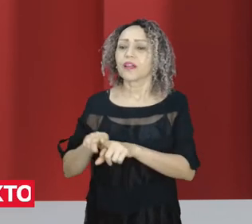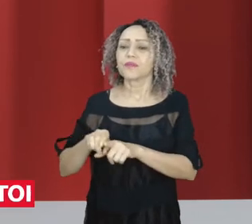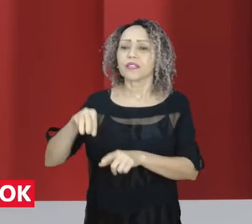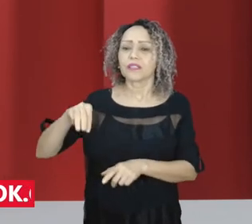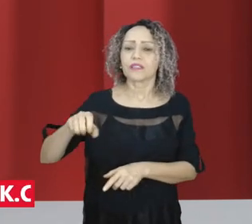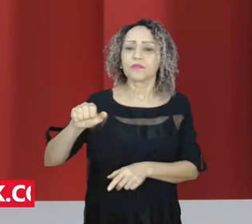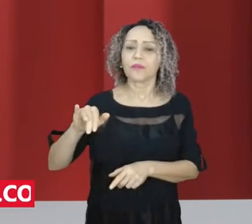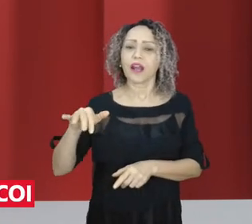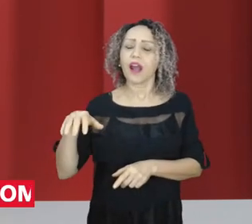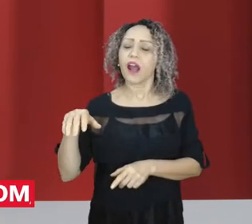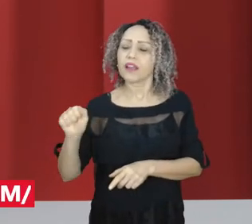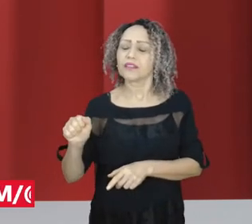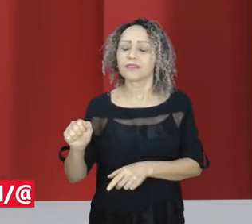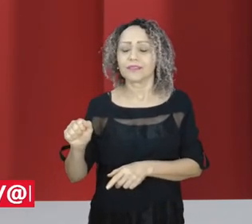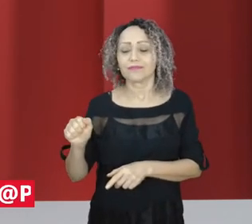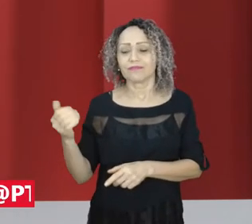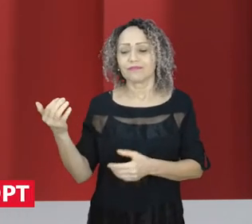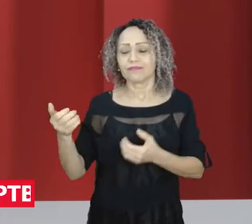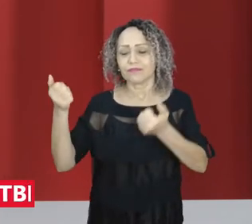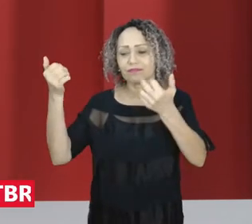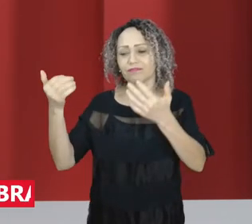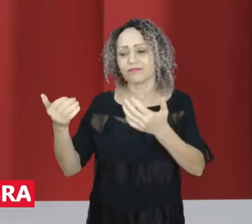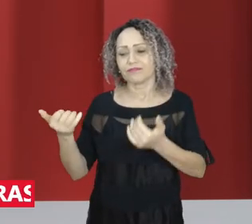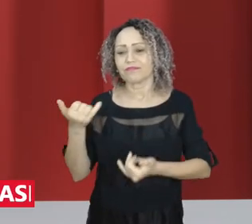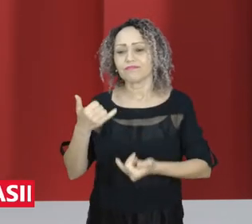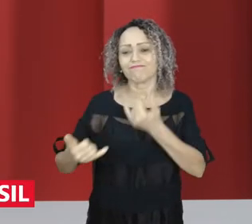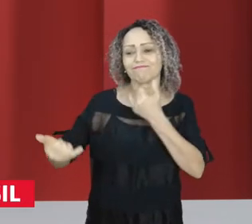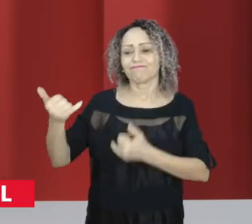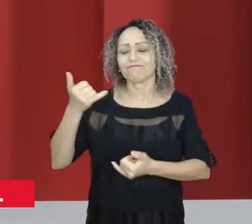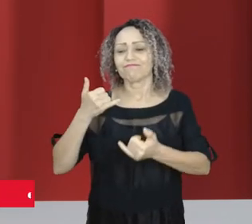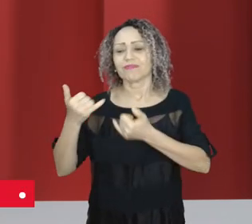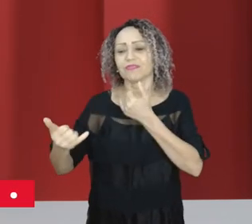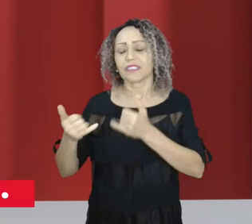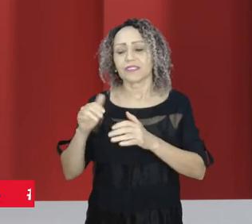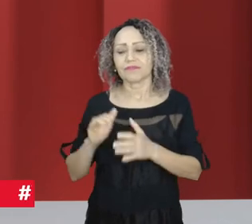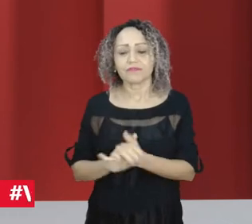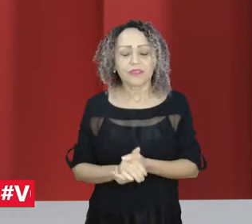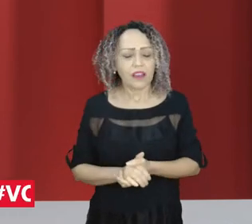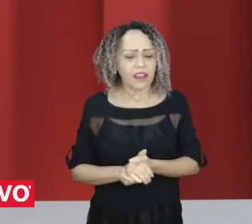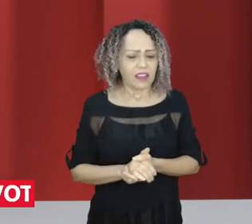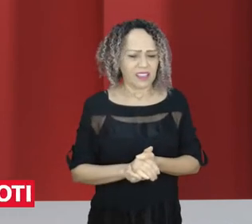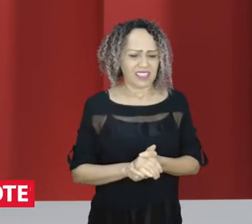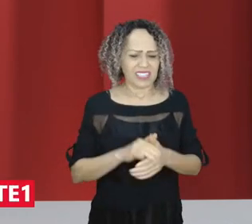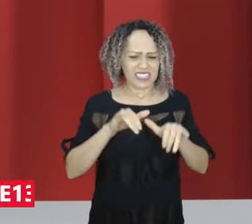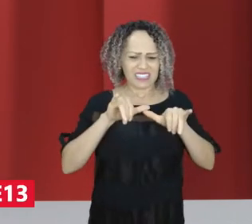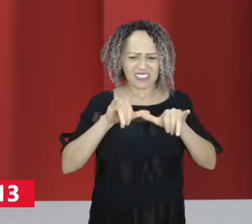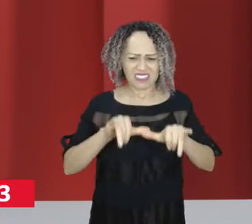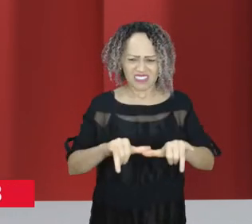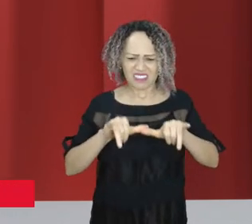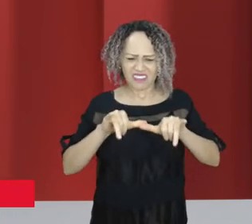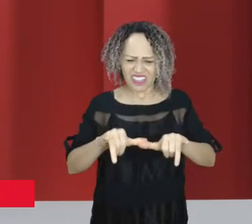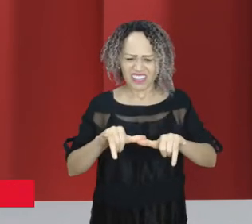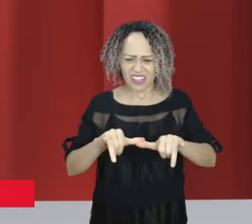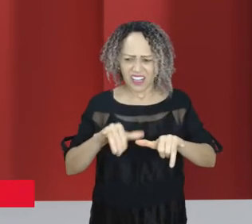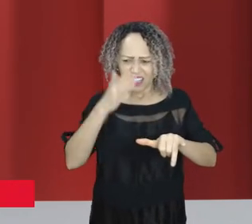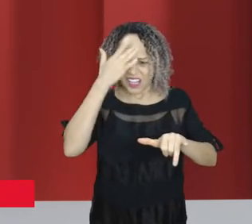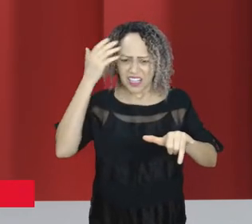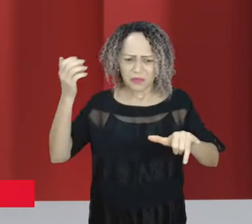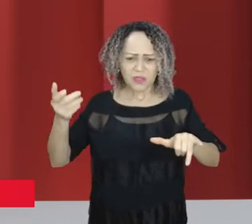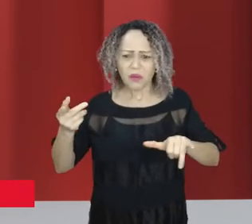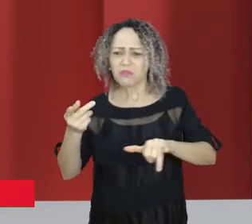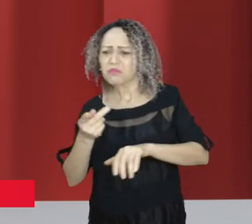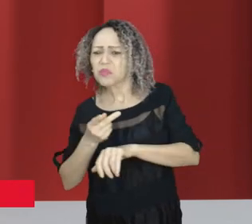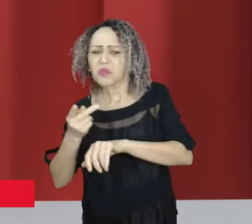gente. É uma tristeza no supermercado, as pessoas andam em volta à procura de produtos mais baratos e não encontram porque o